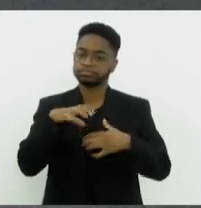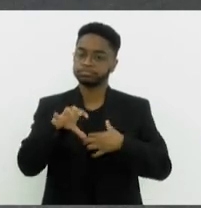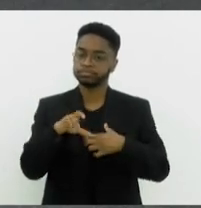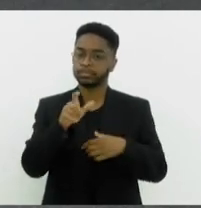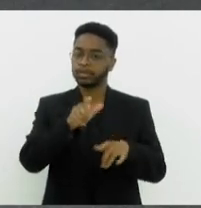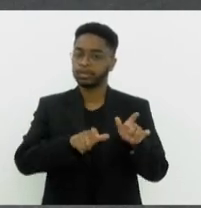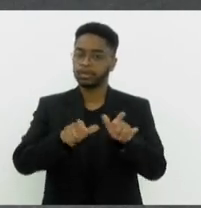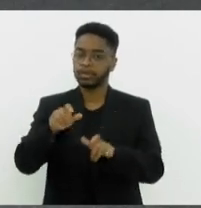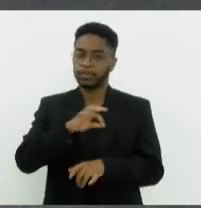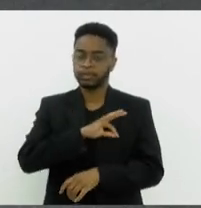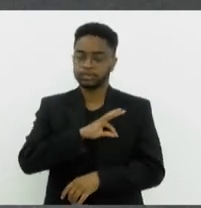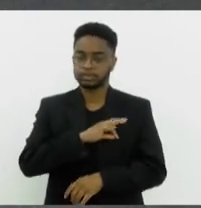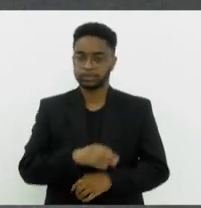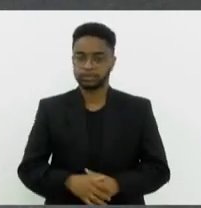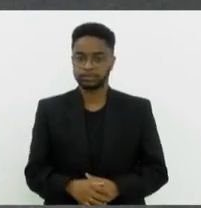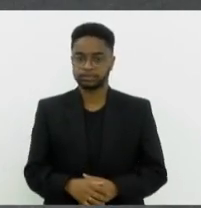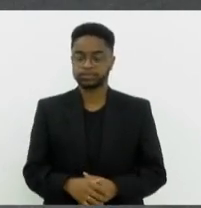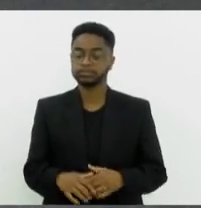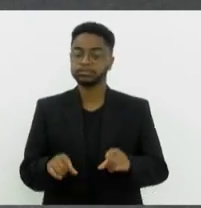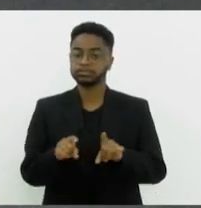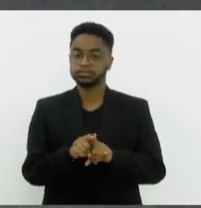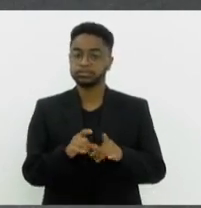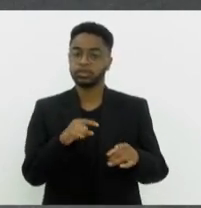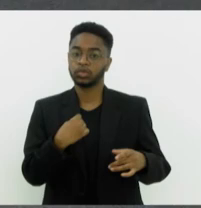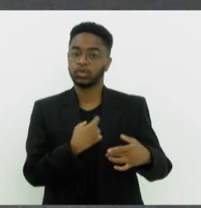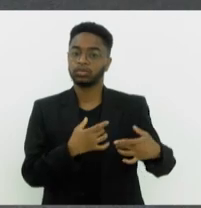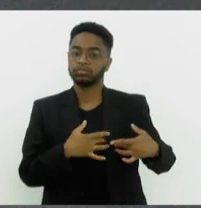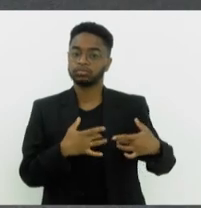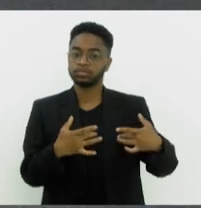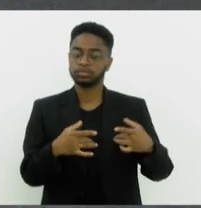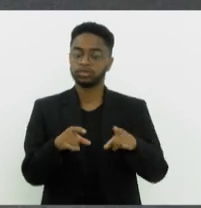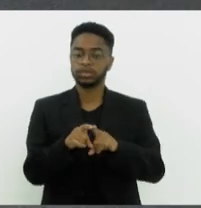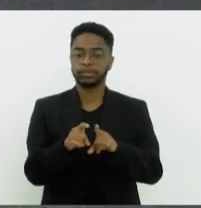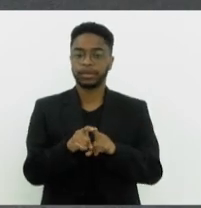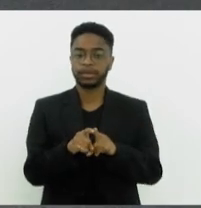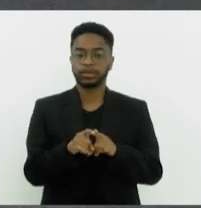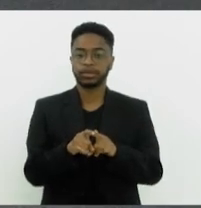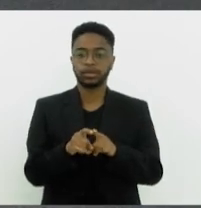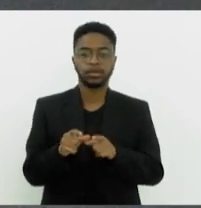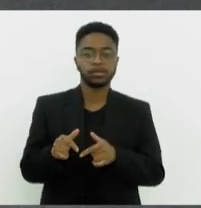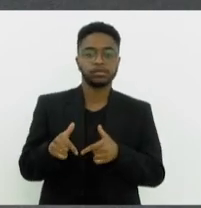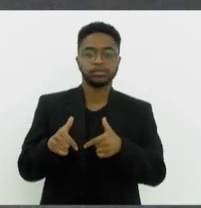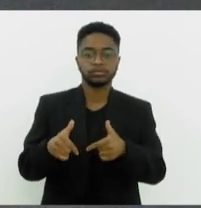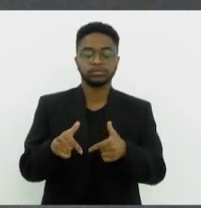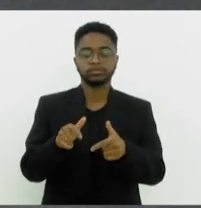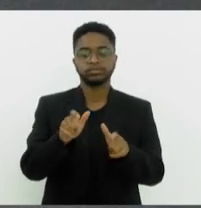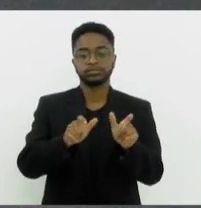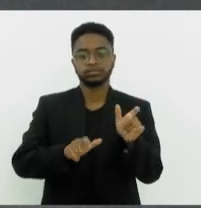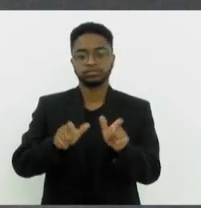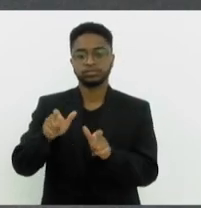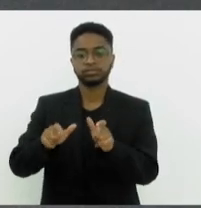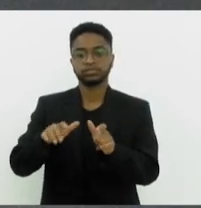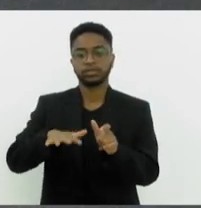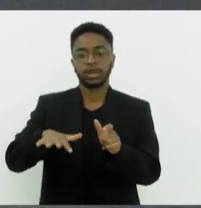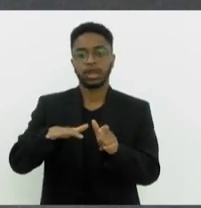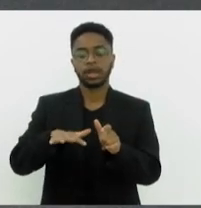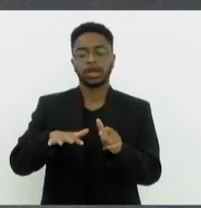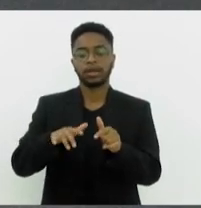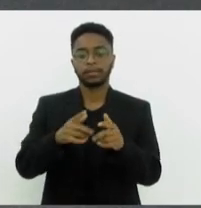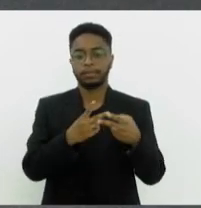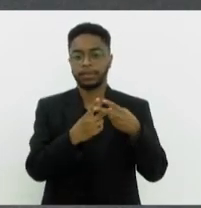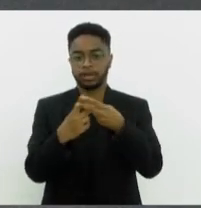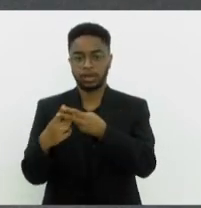policiais penais. E a nossa solidariedade também aos agentes de execução penal, que também